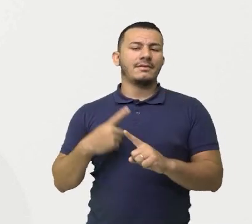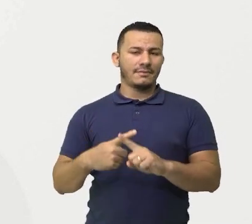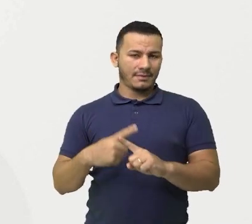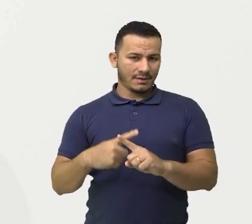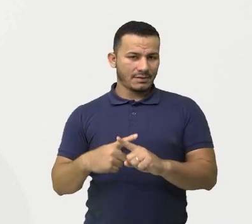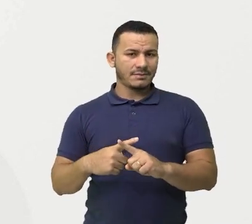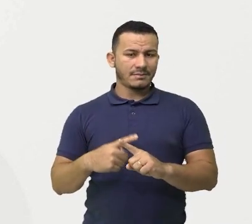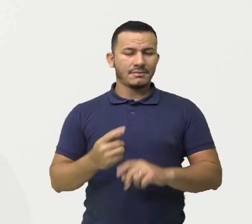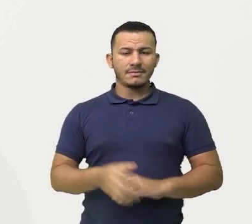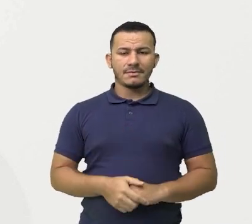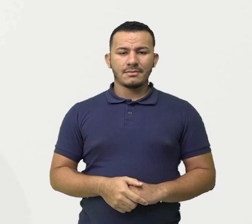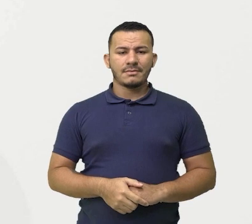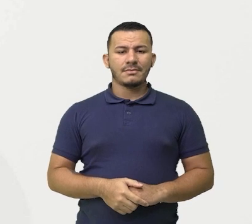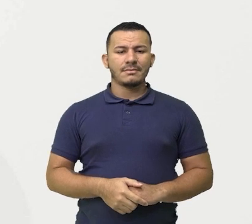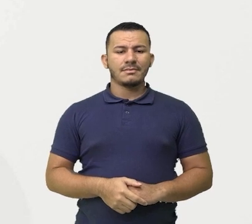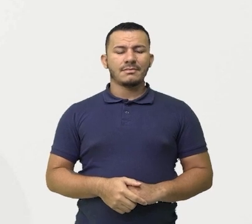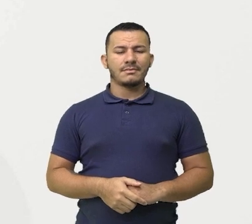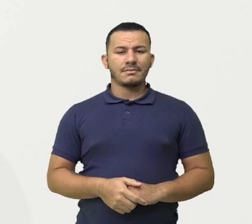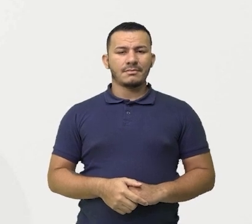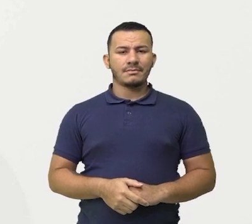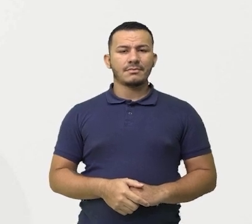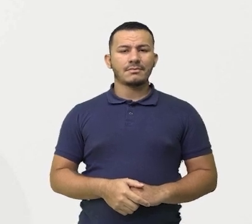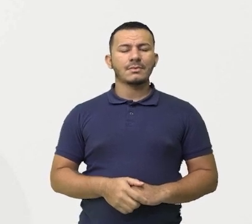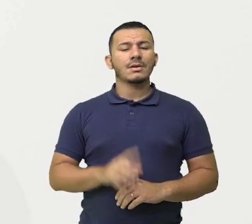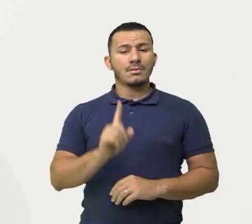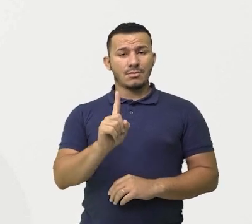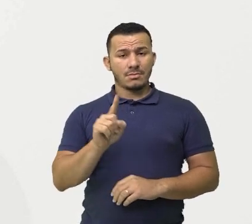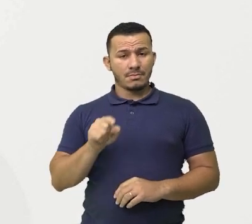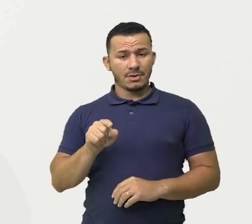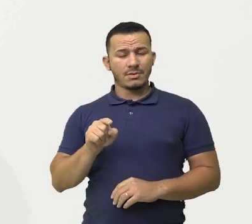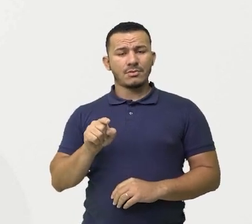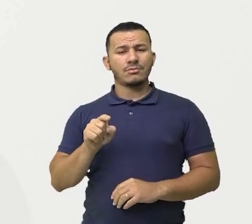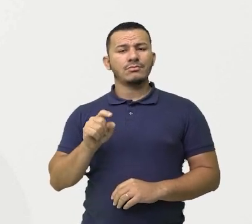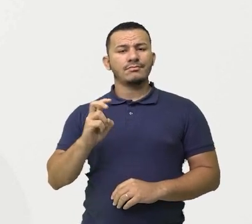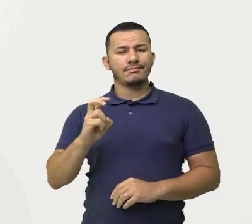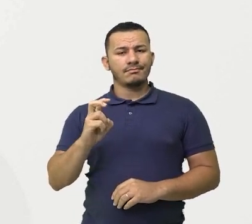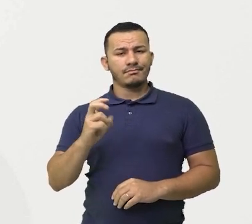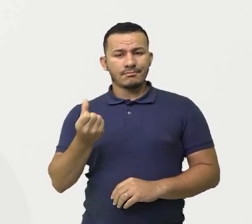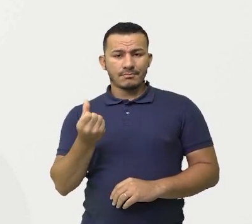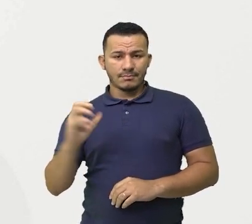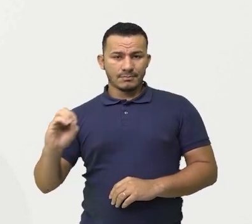uma multiplicação. E a gente repete aí o 1.560.